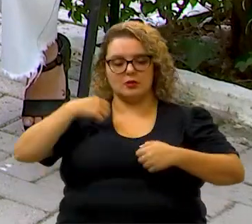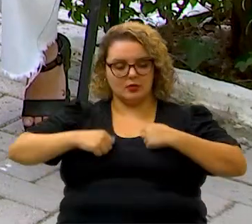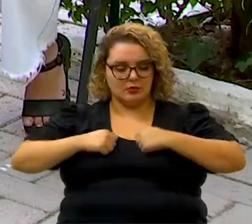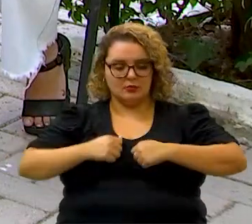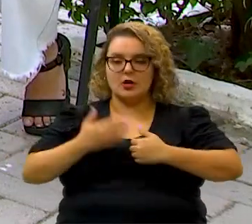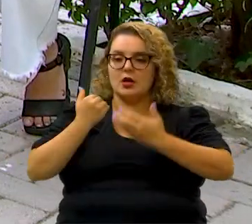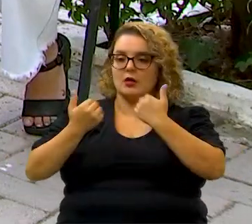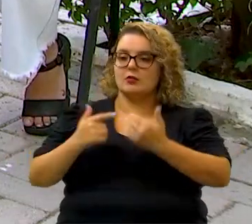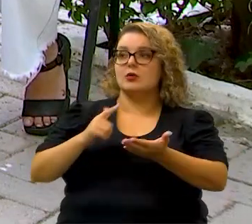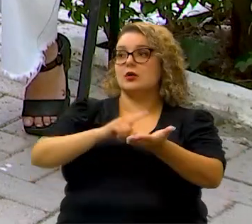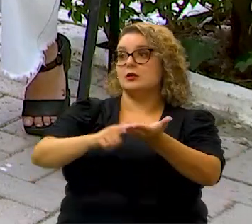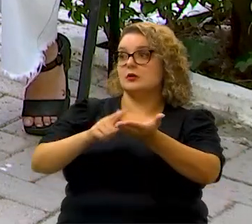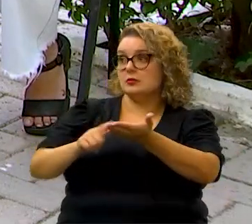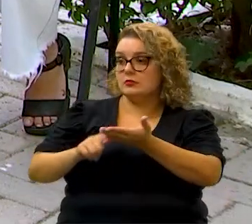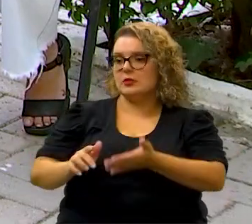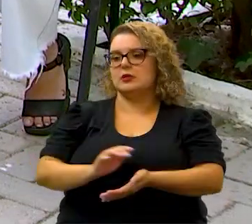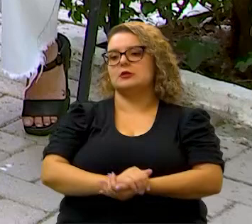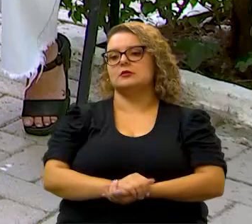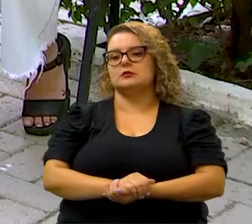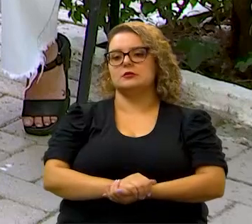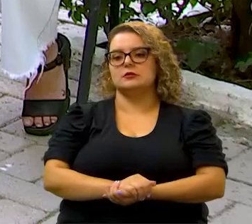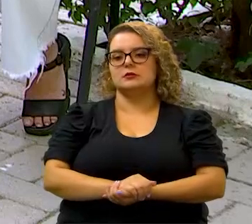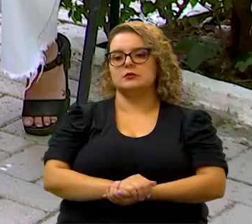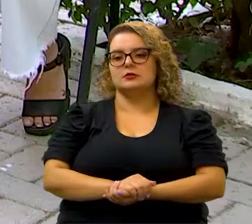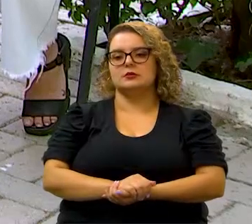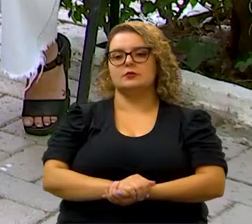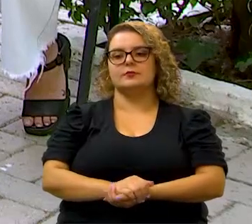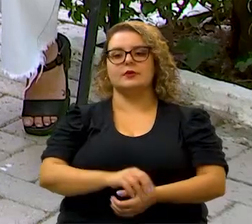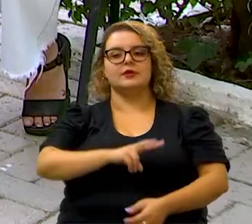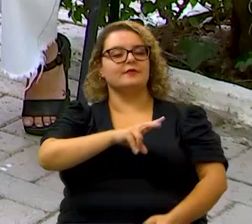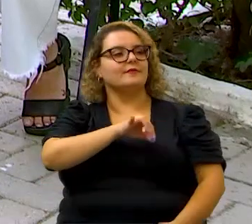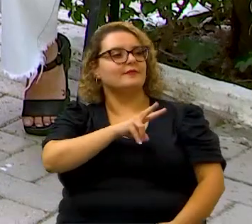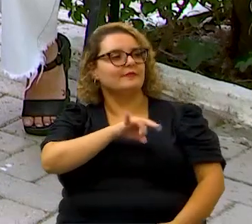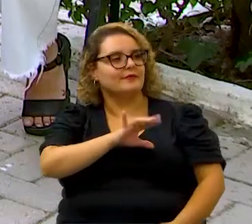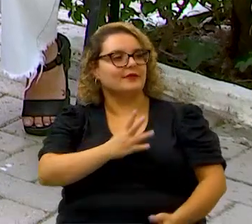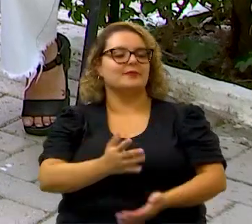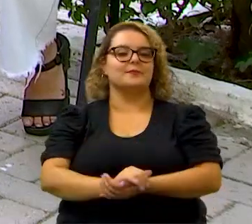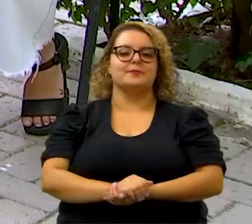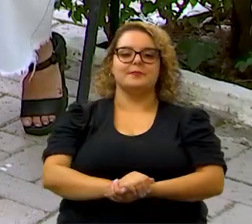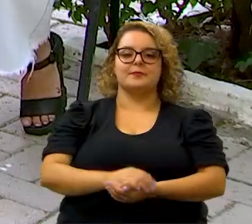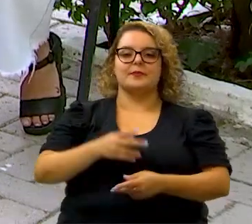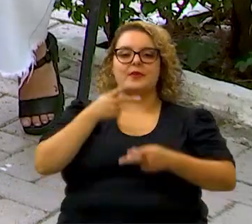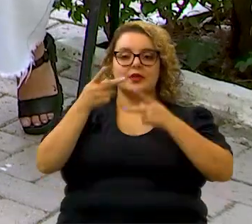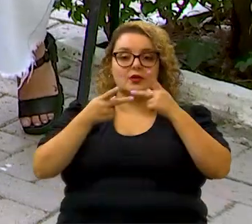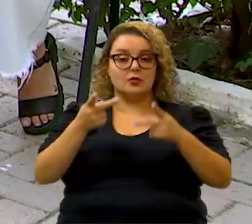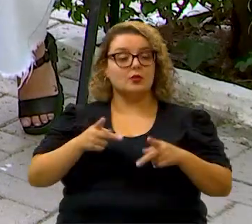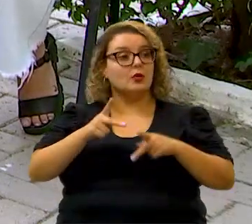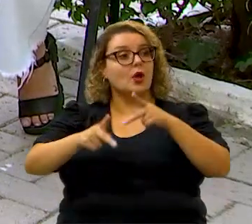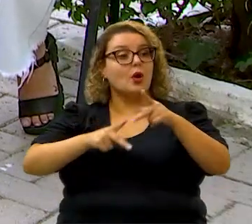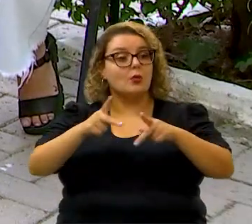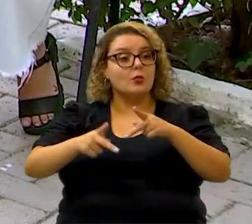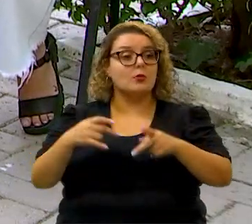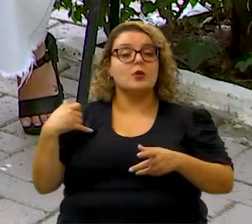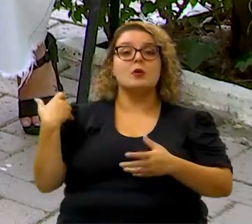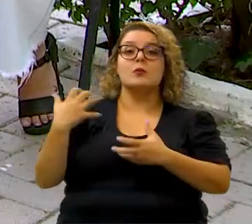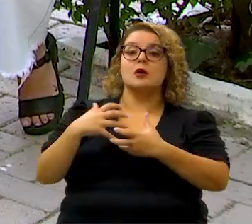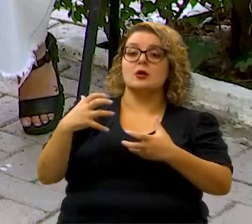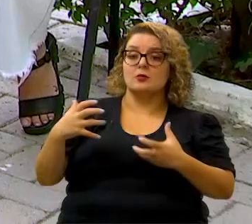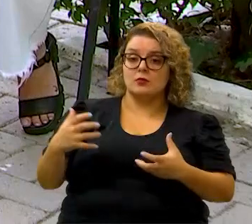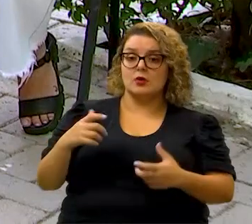os cuidados como banho, alimentação, higienização, né? E Vivi, a gente fala muito assim, né? A população